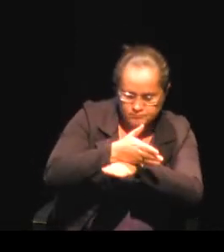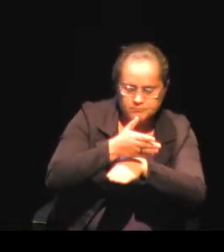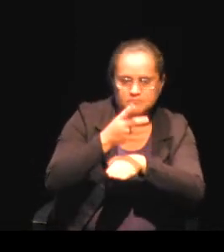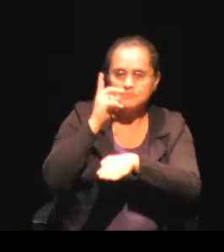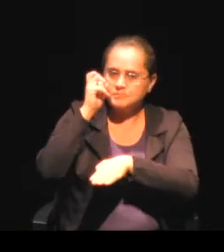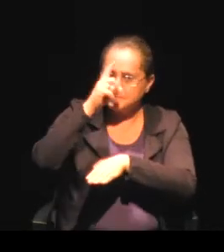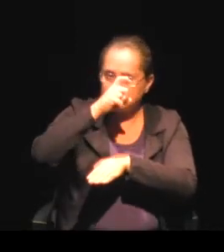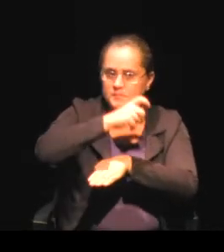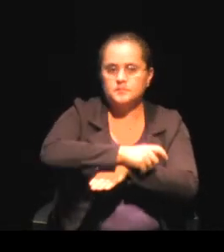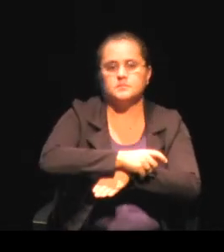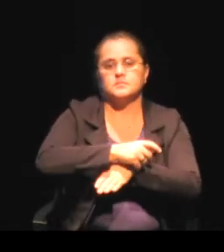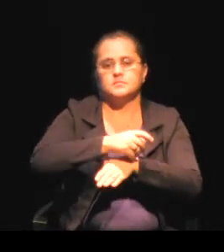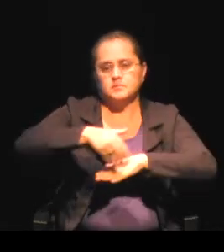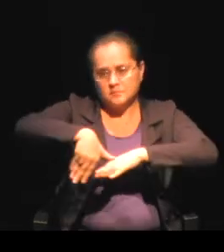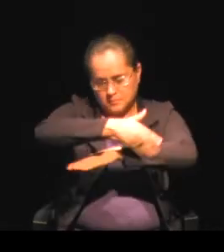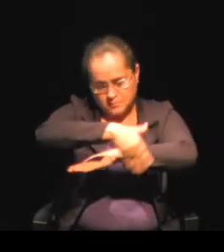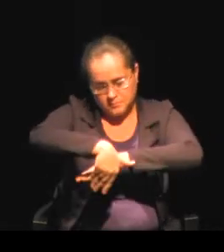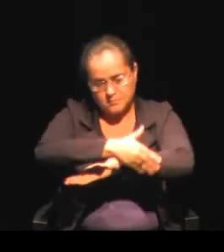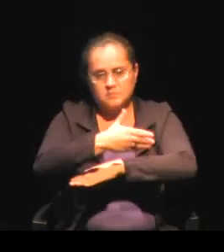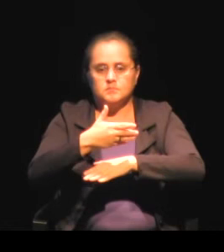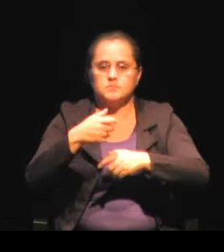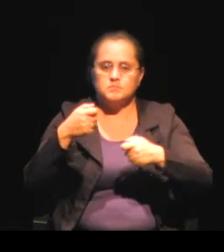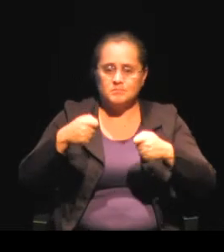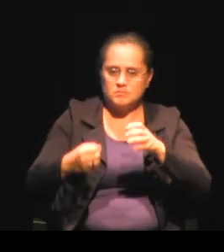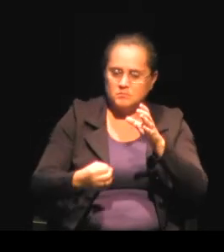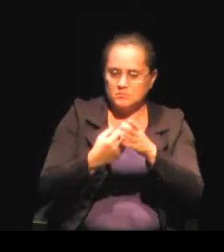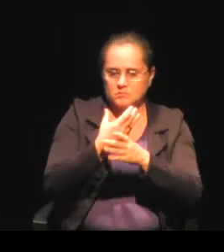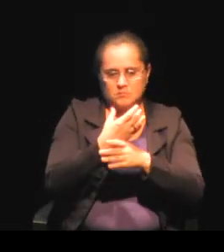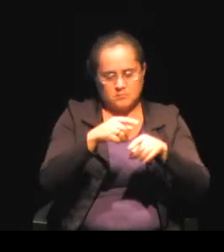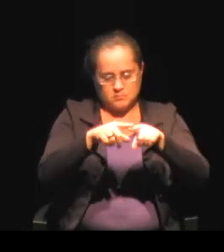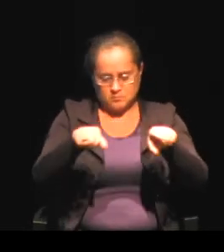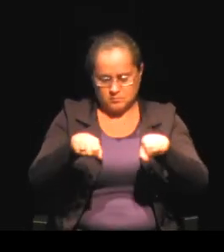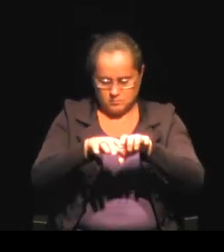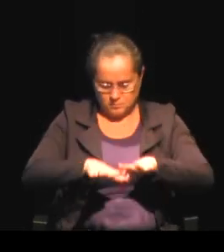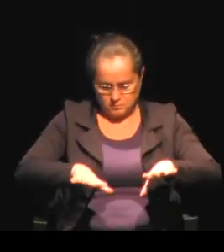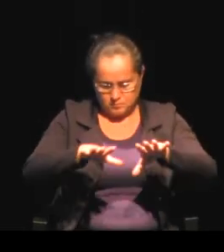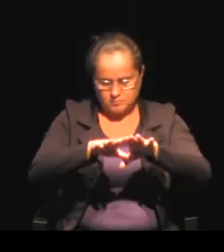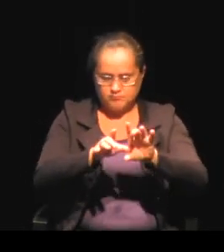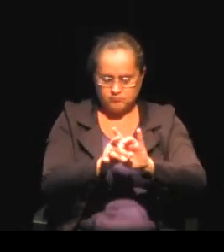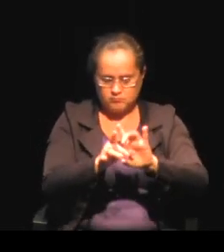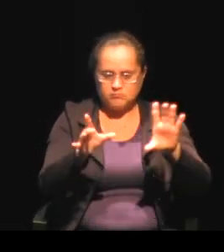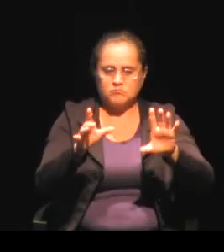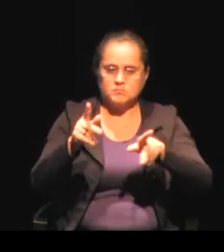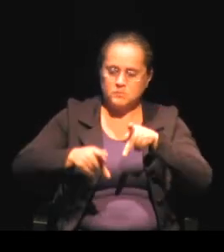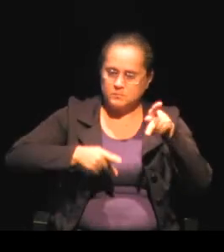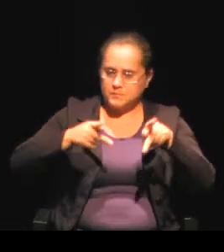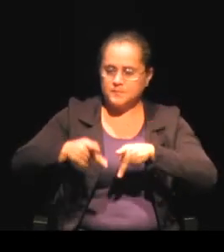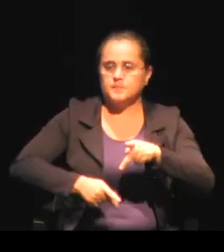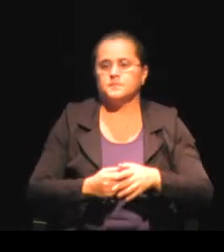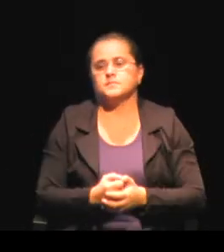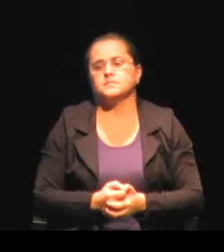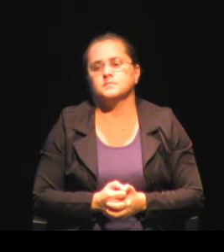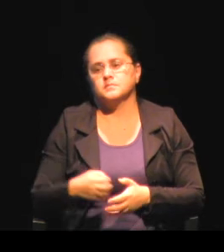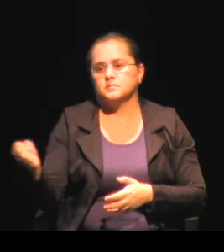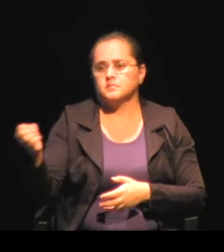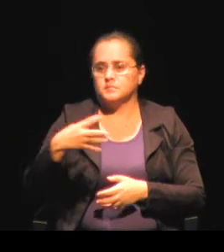das ruas, como se fosse com a intenção de criar quase que uma extensão das ruas através desse espaço que é livre